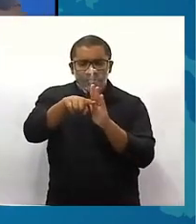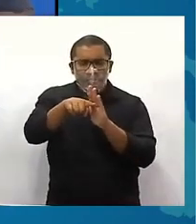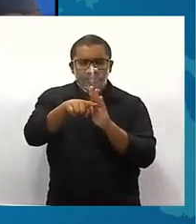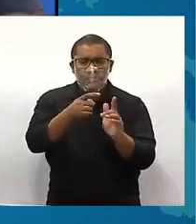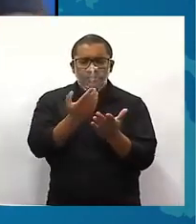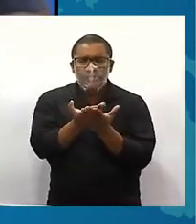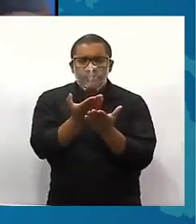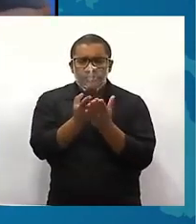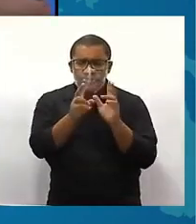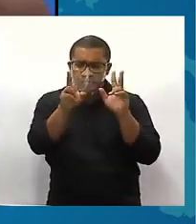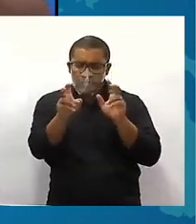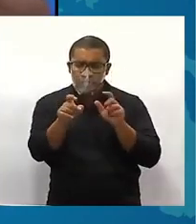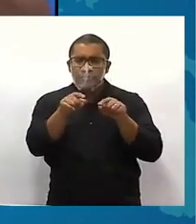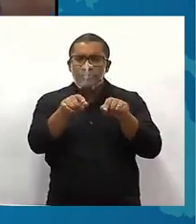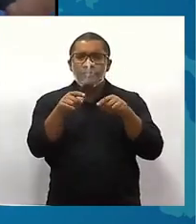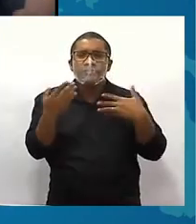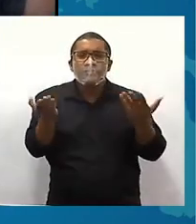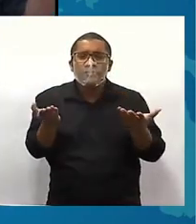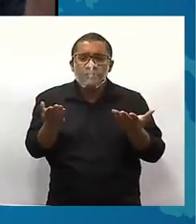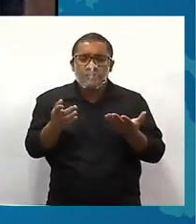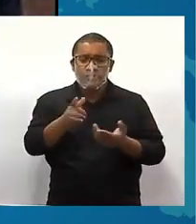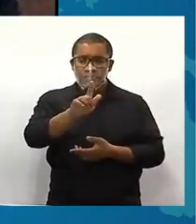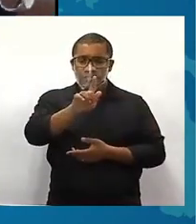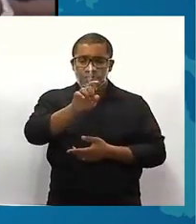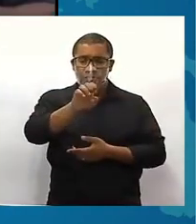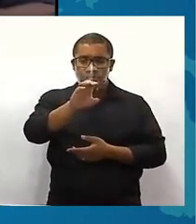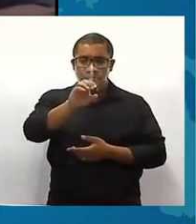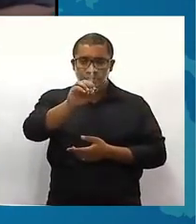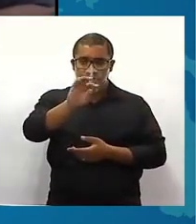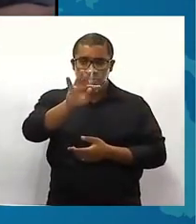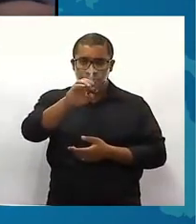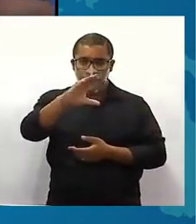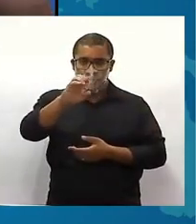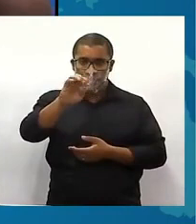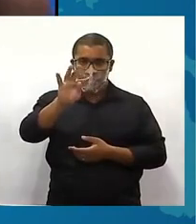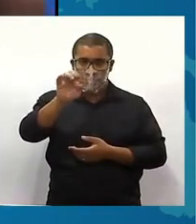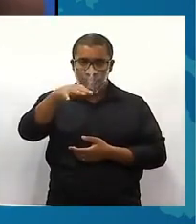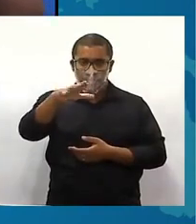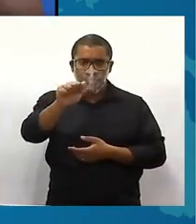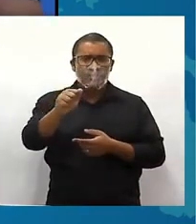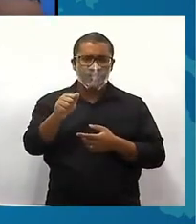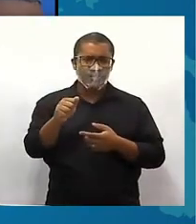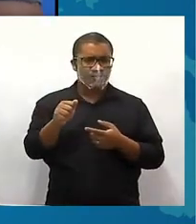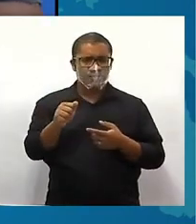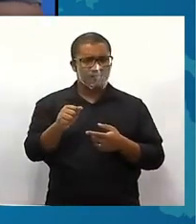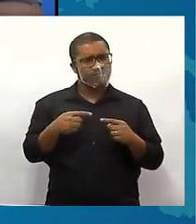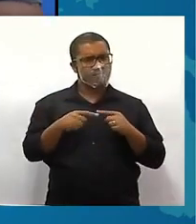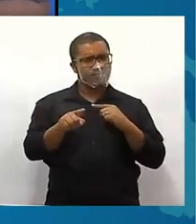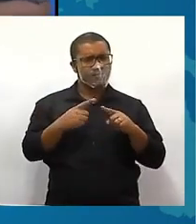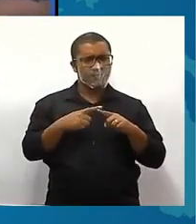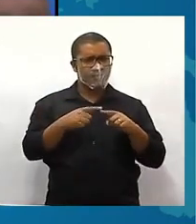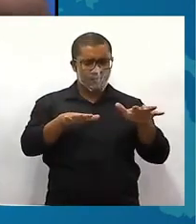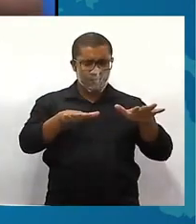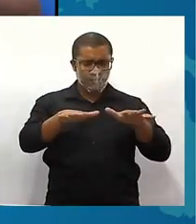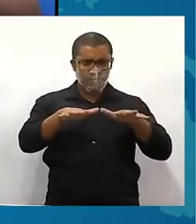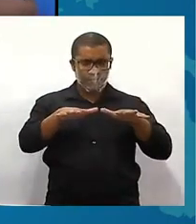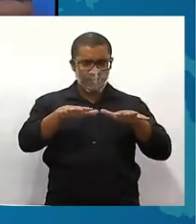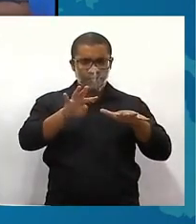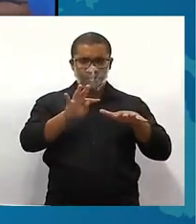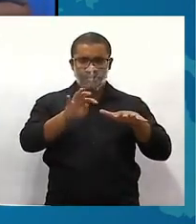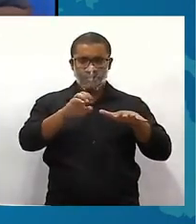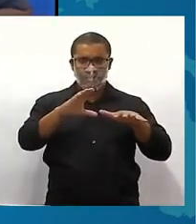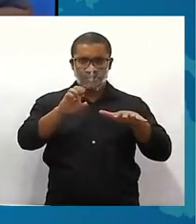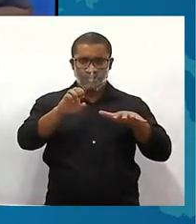essa situação? Geotectônica não pode ser, né? Porque geotectônica é placas tectônicas, é o